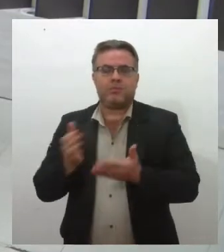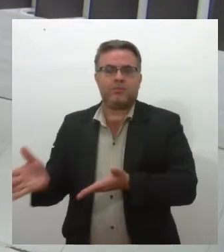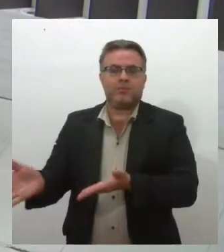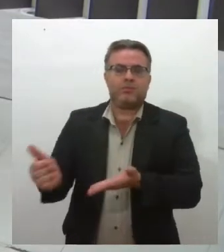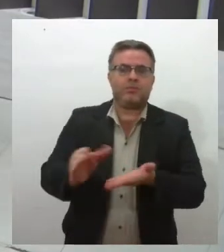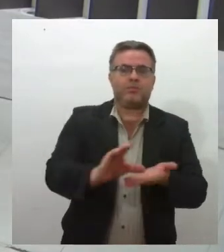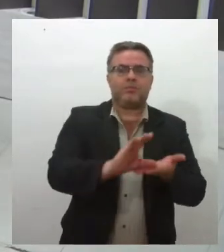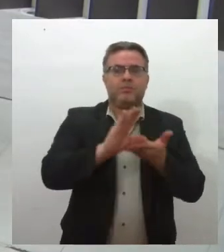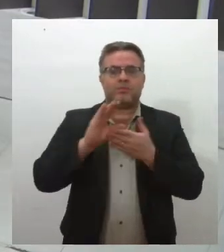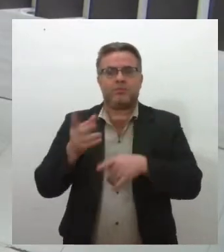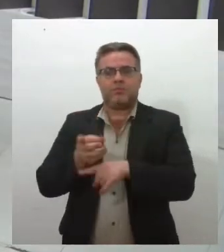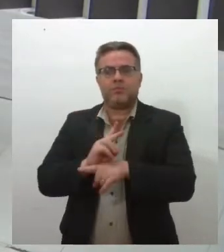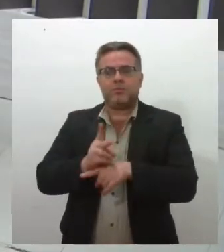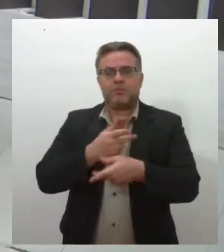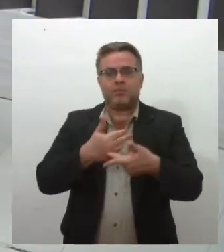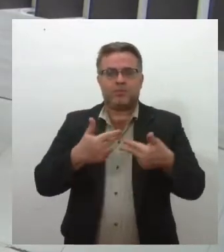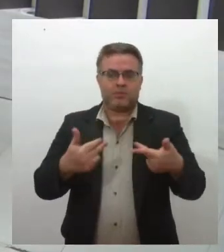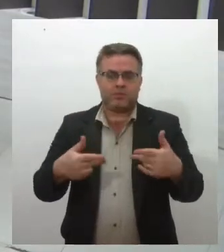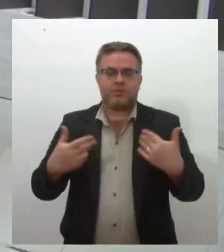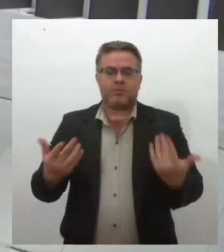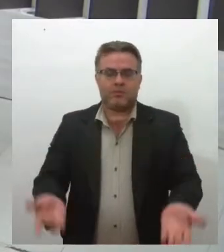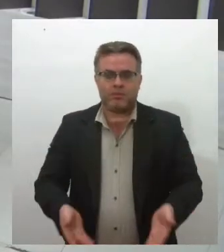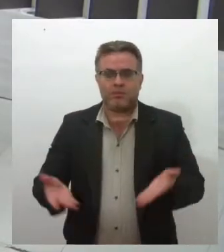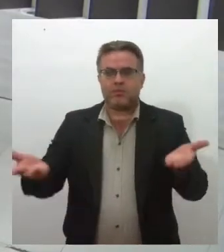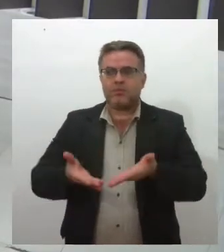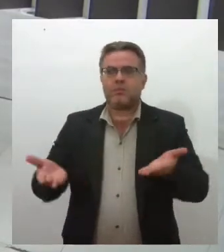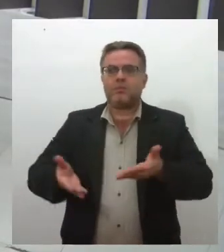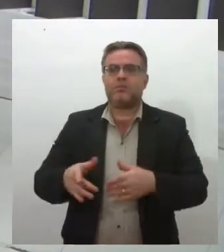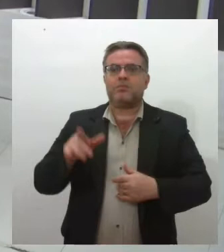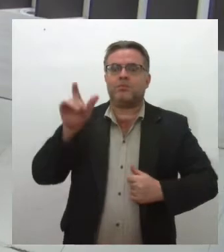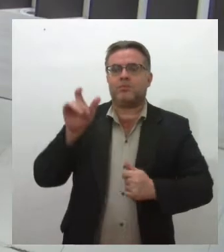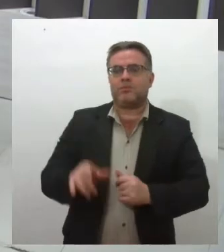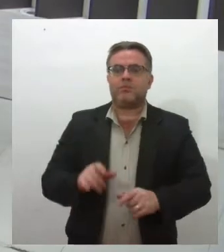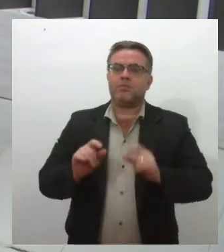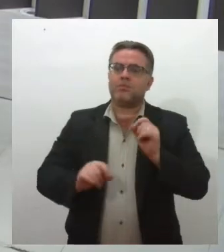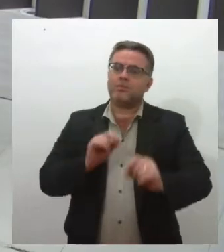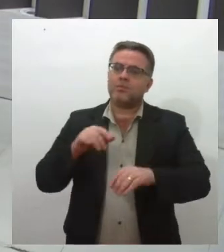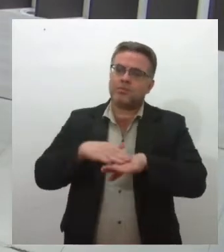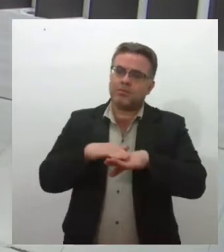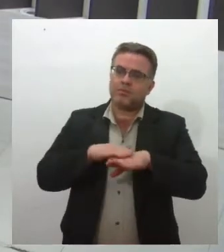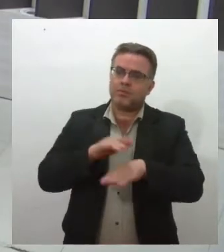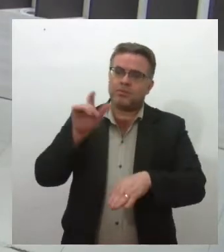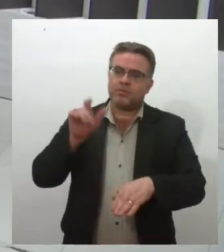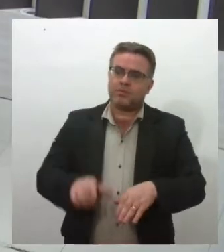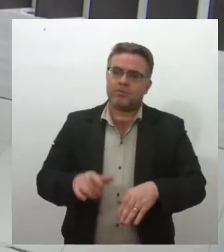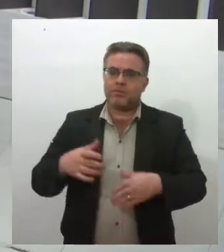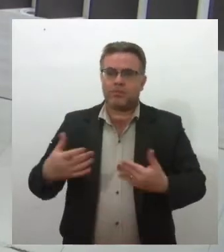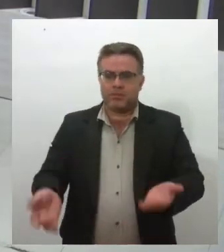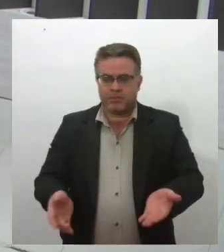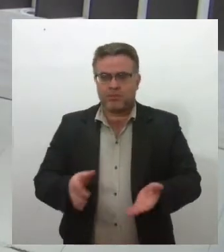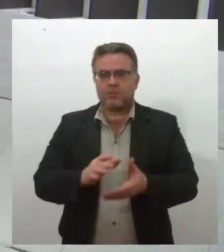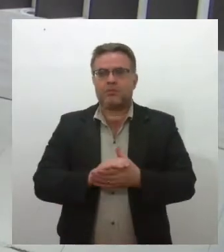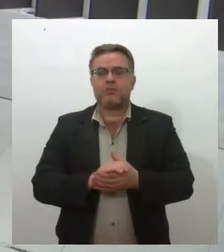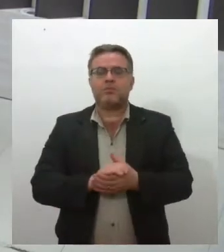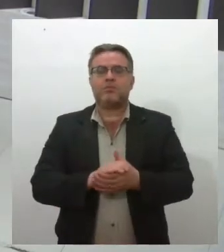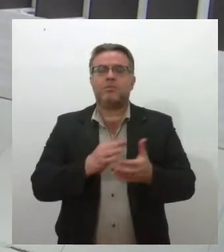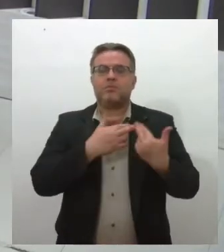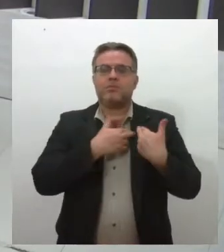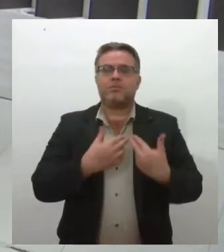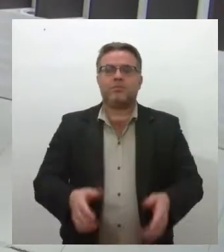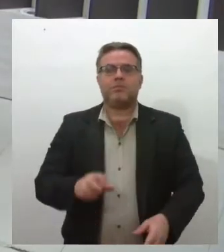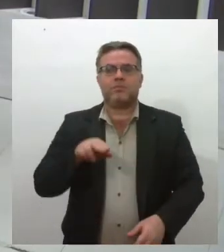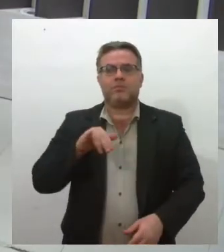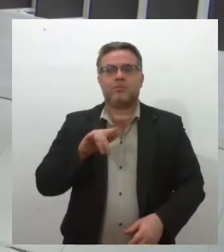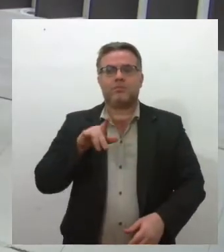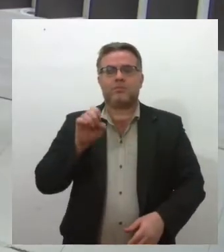e fiscalização de tributos. Para saber como irá funcionar o Fórum, vou conversar agora com o auditor fiscal da Receita Federal em Sergipe, Nilson